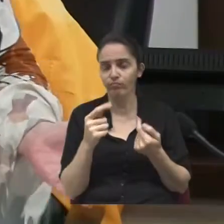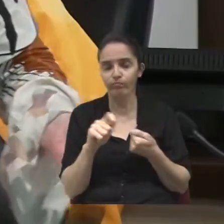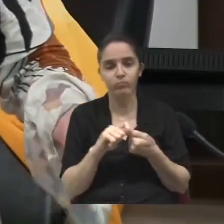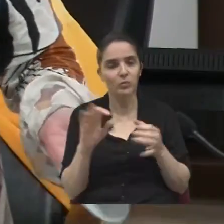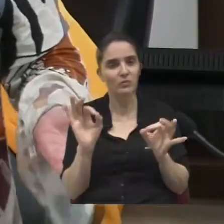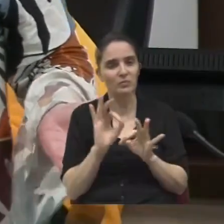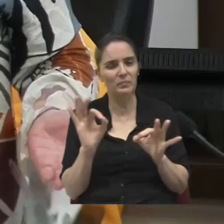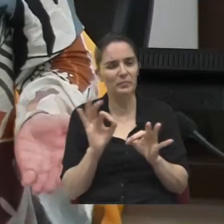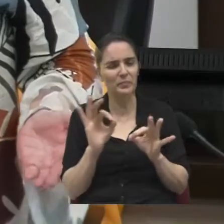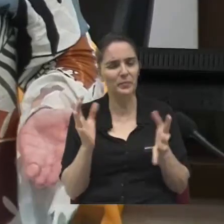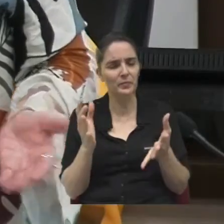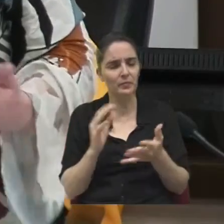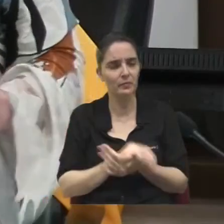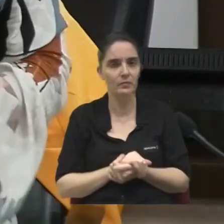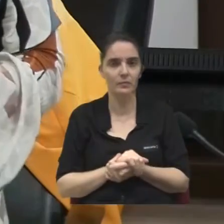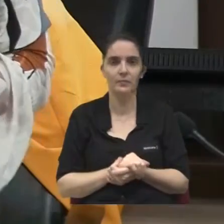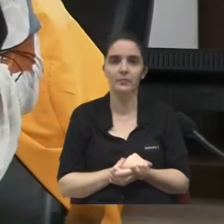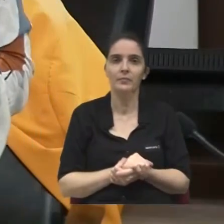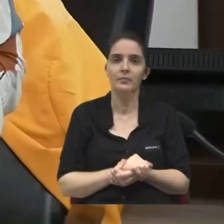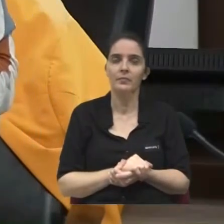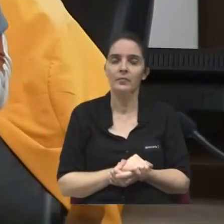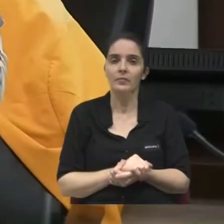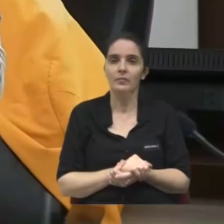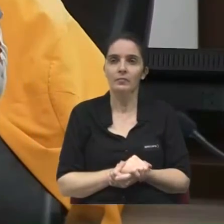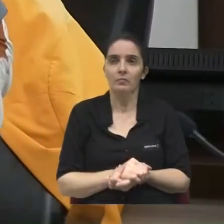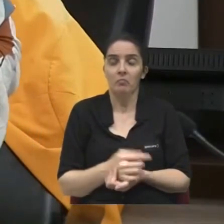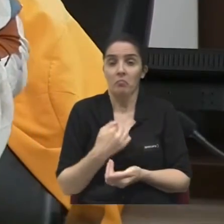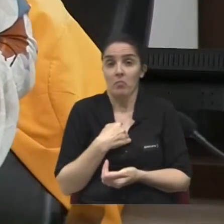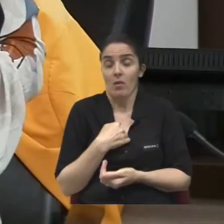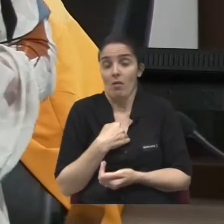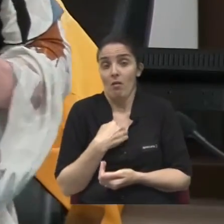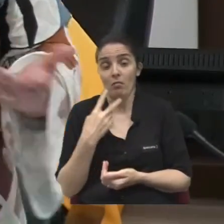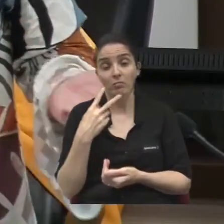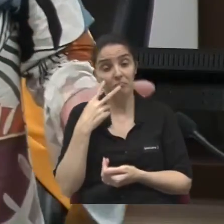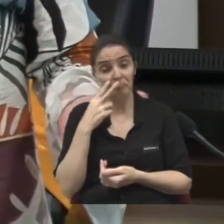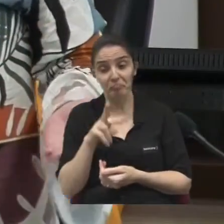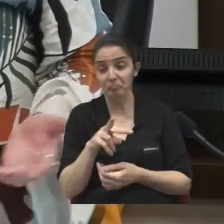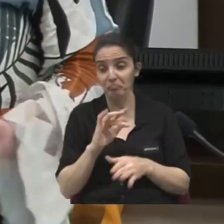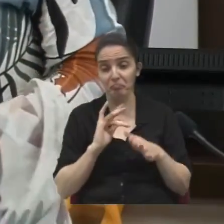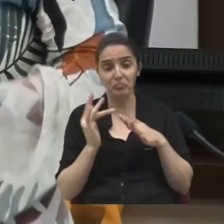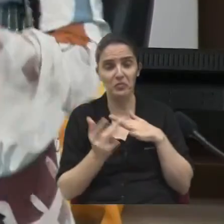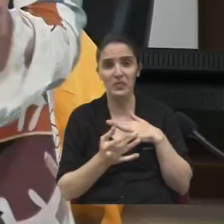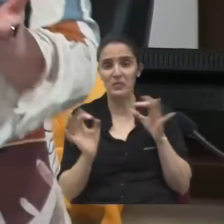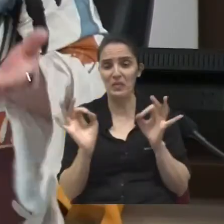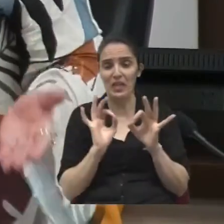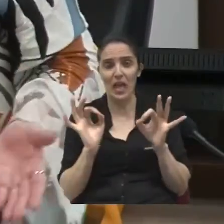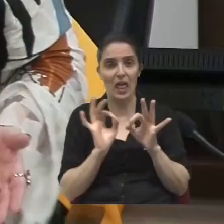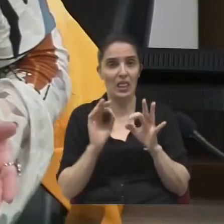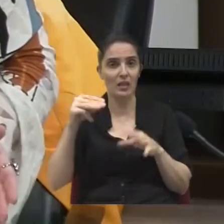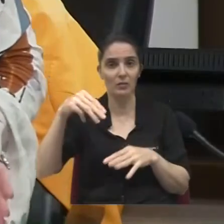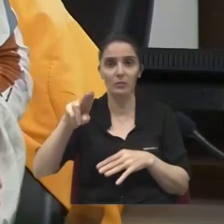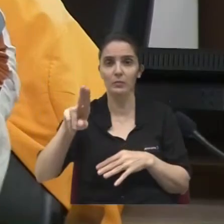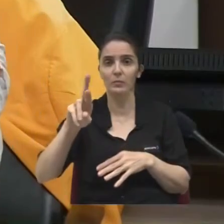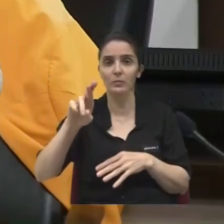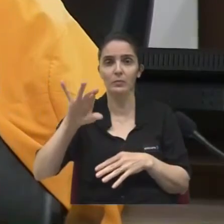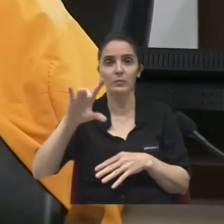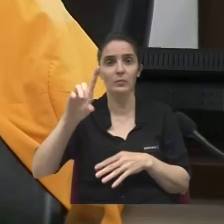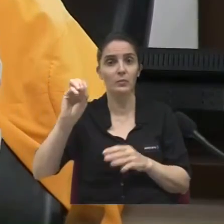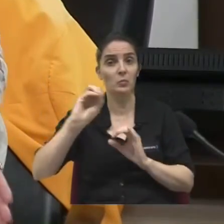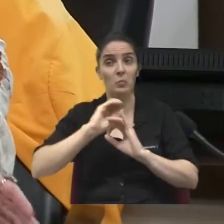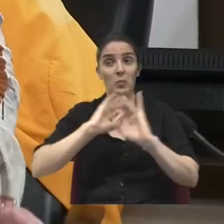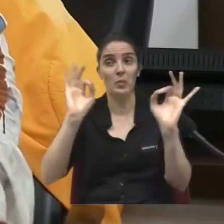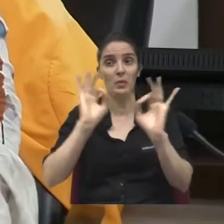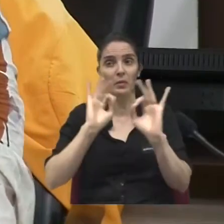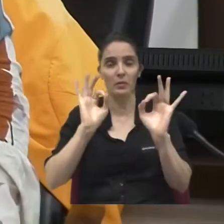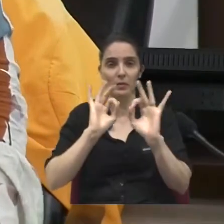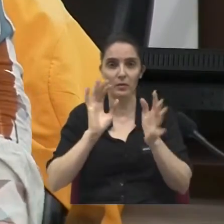ninguém está falando. Né? Eu, pelo menos, na minha rede social, ninguém falou, nem na do Murilo, e agora estou ouvindo a Carol também falando, a vereadora